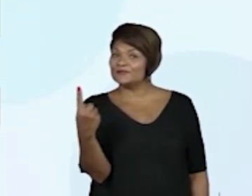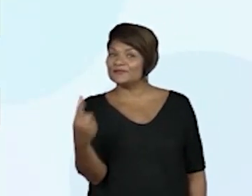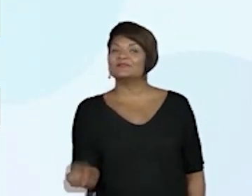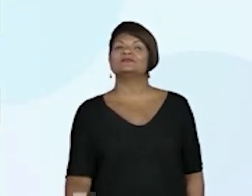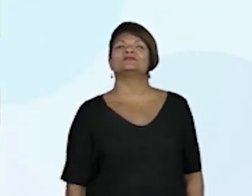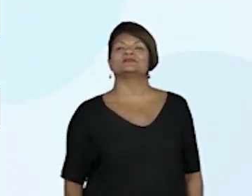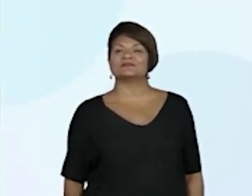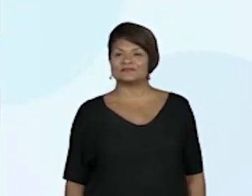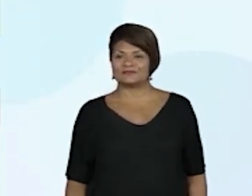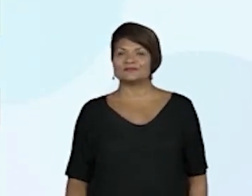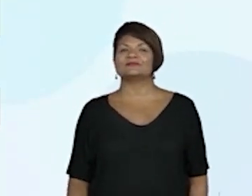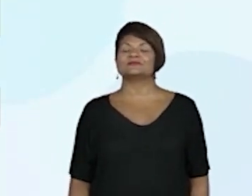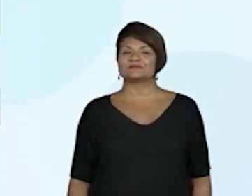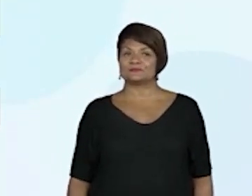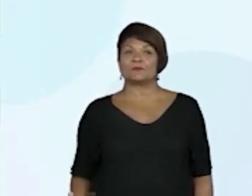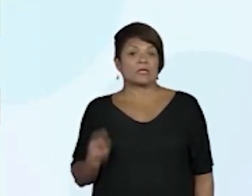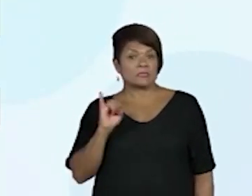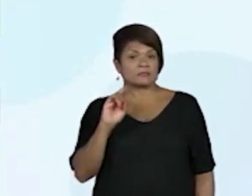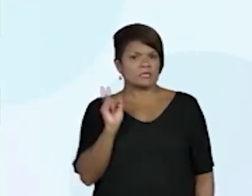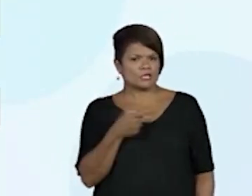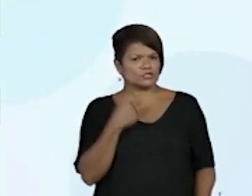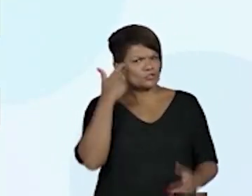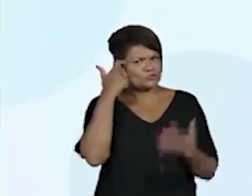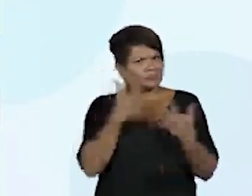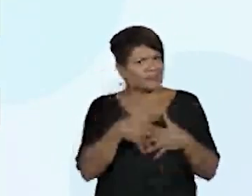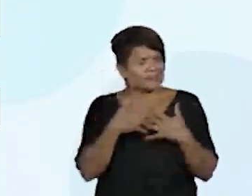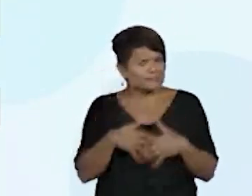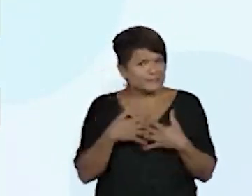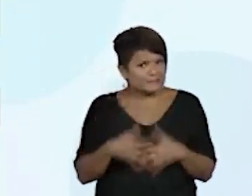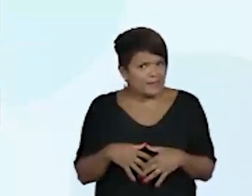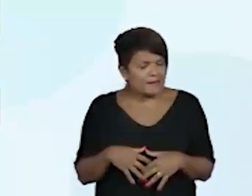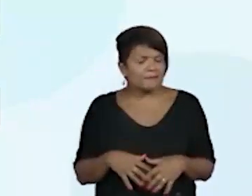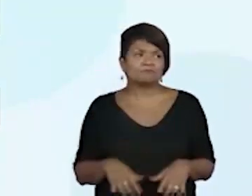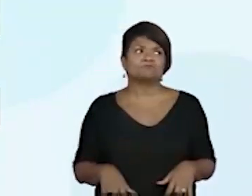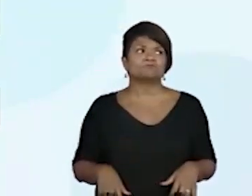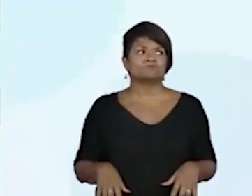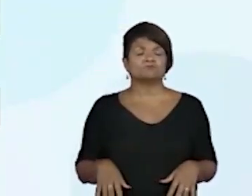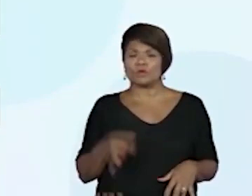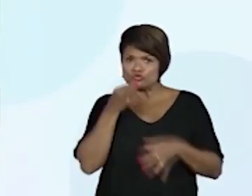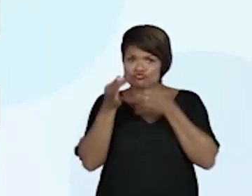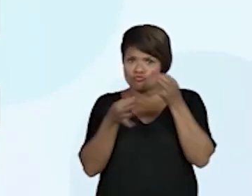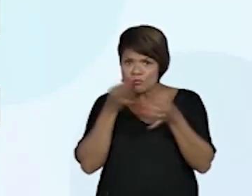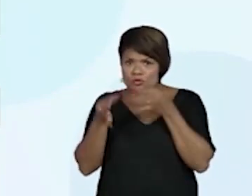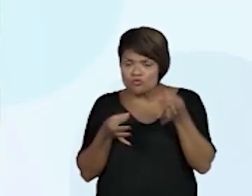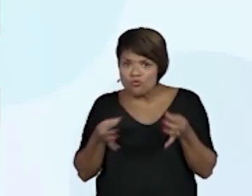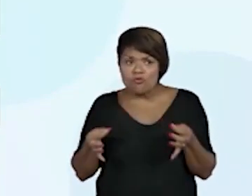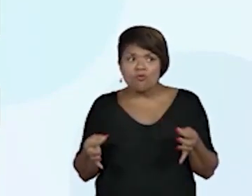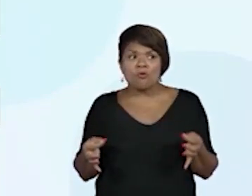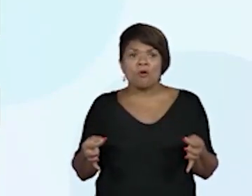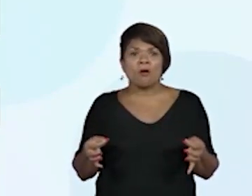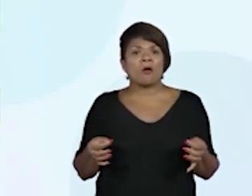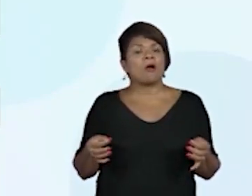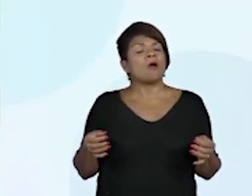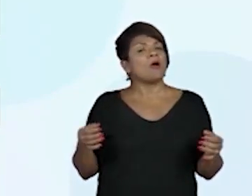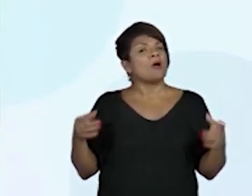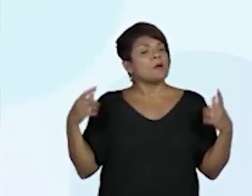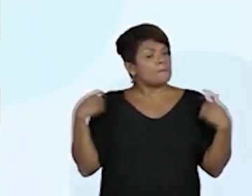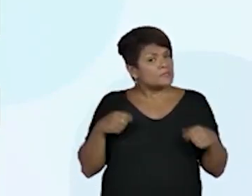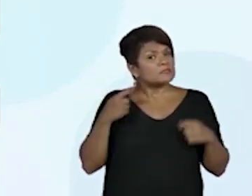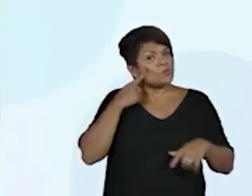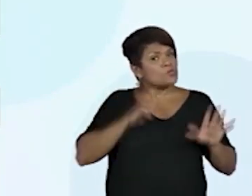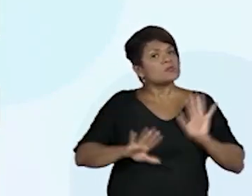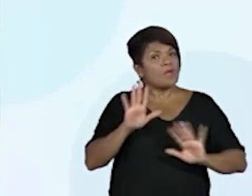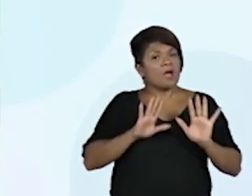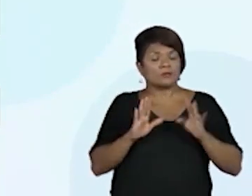501. E se a gente for pensar, justamente no que a gente comentou agora há pouco, né, Prof. Fran? Tenho que tomar cuidado onde vou